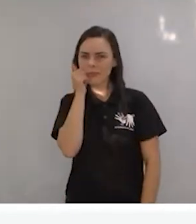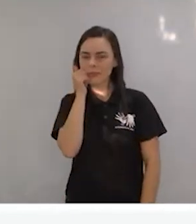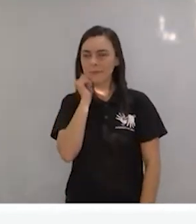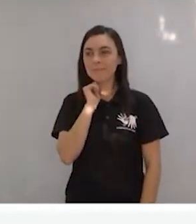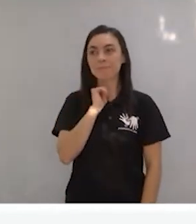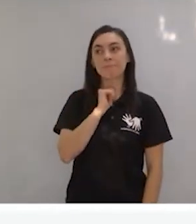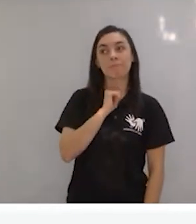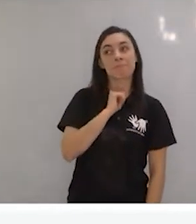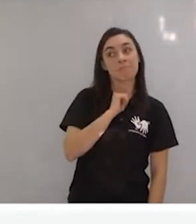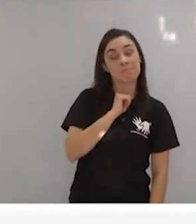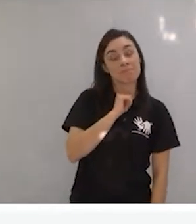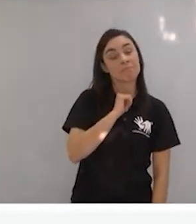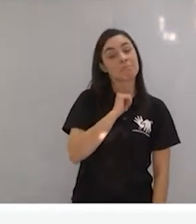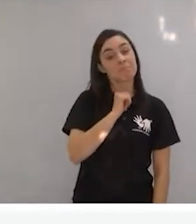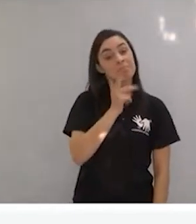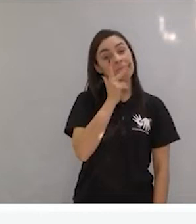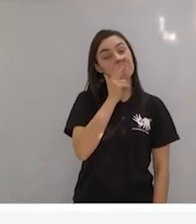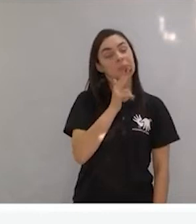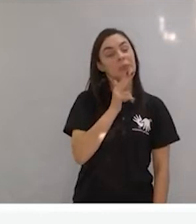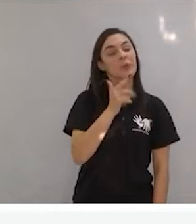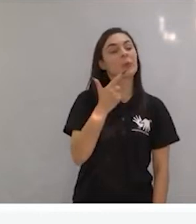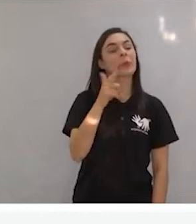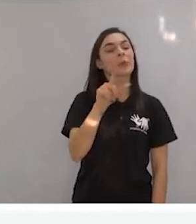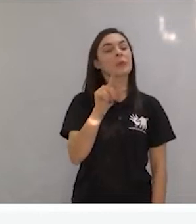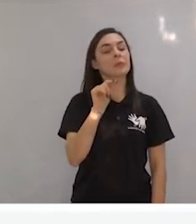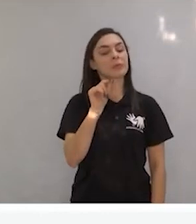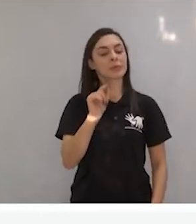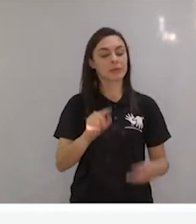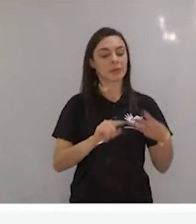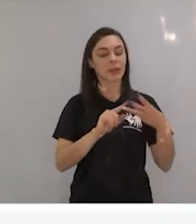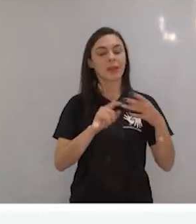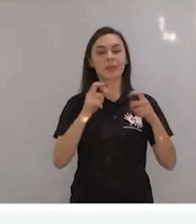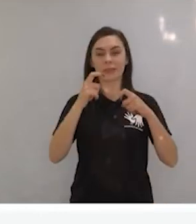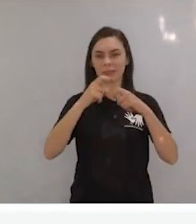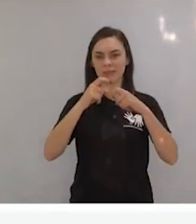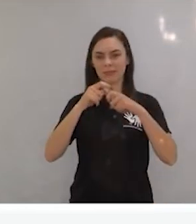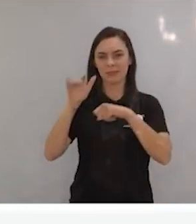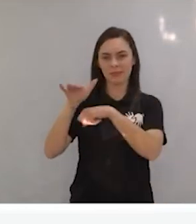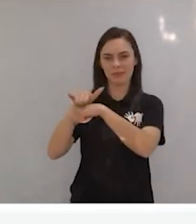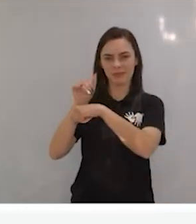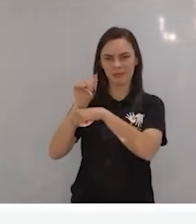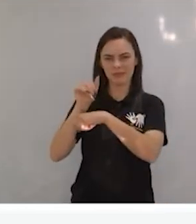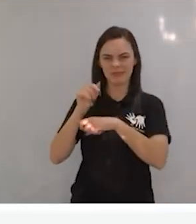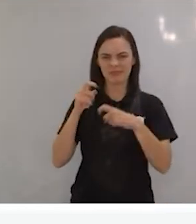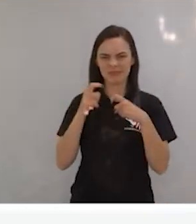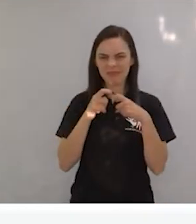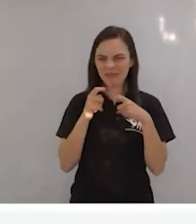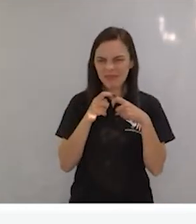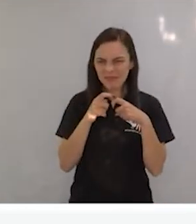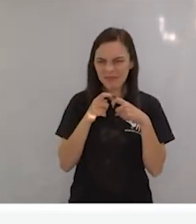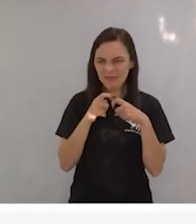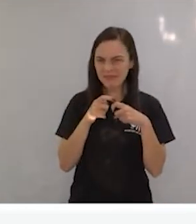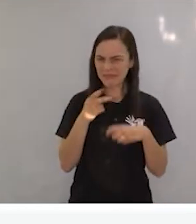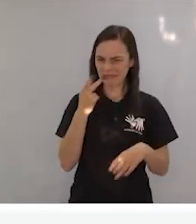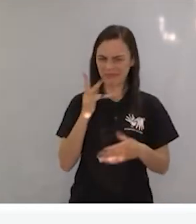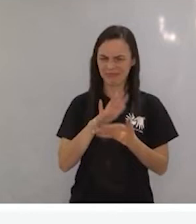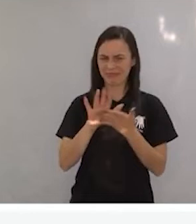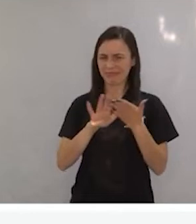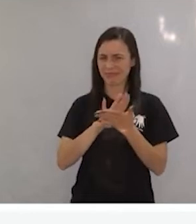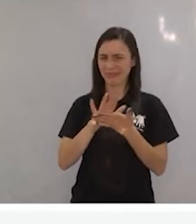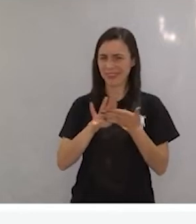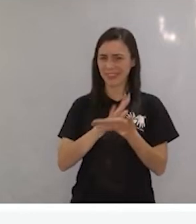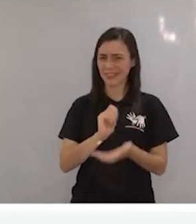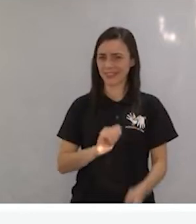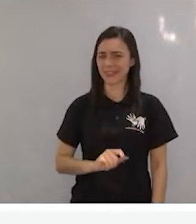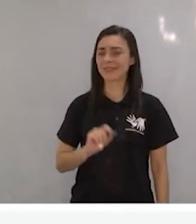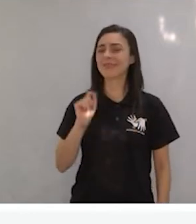Ah, pode ser. Qual que é a outra opção? Ou ele chamou um médico? Médico? Também não falaram em